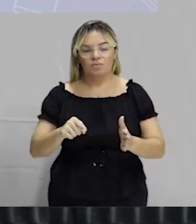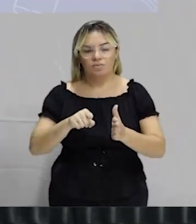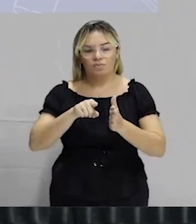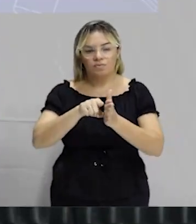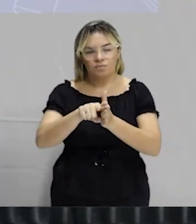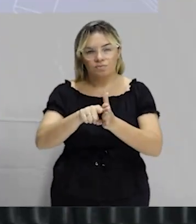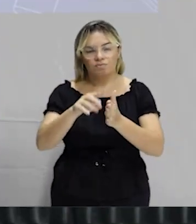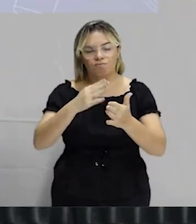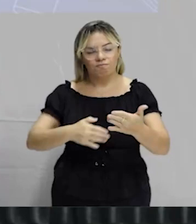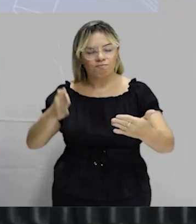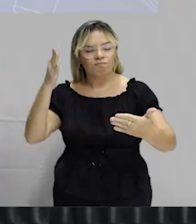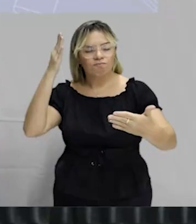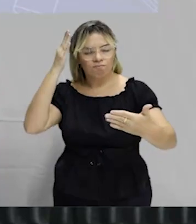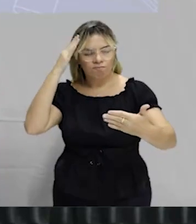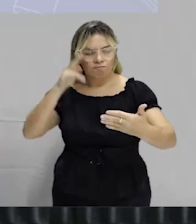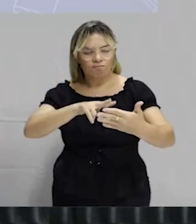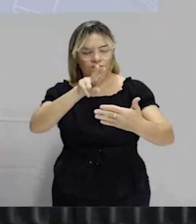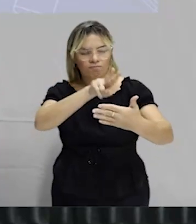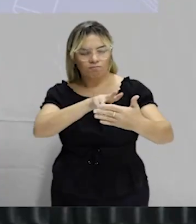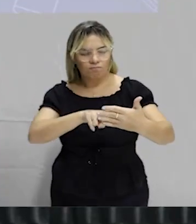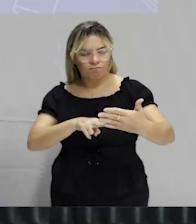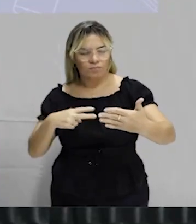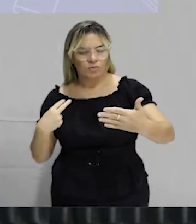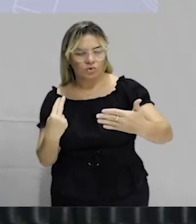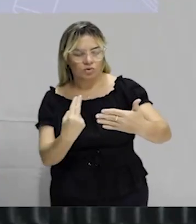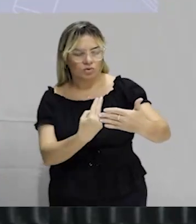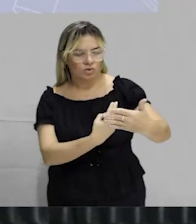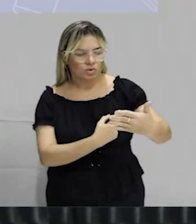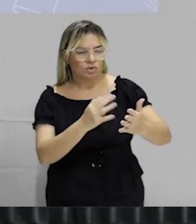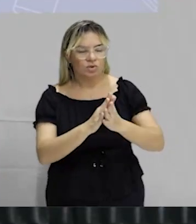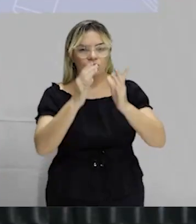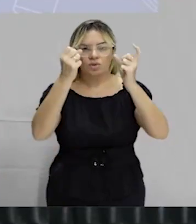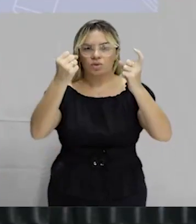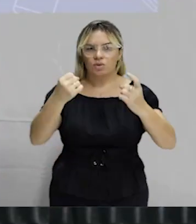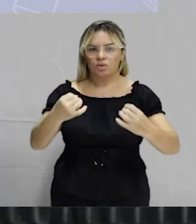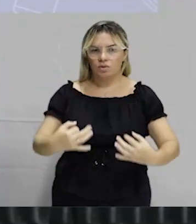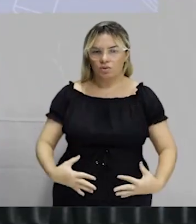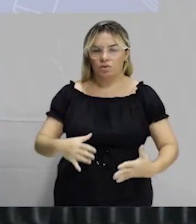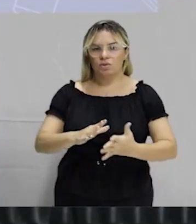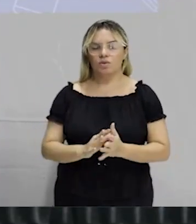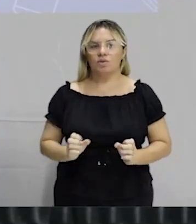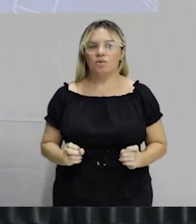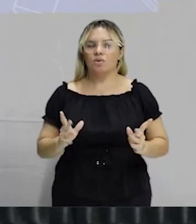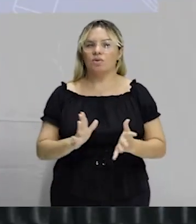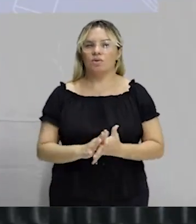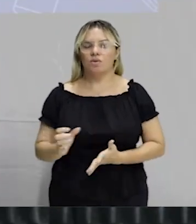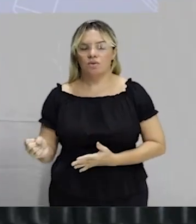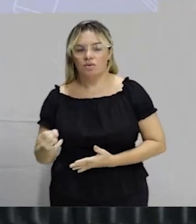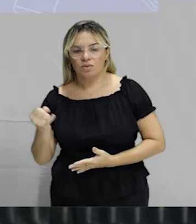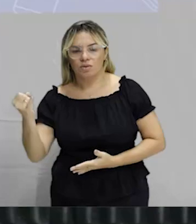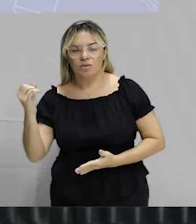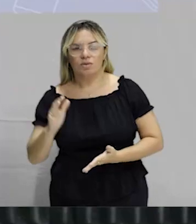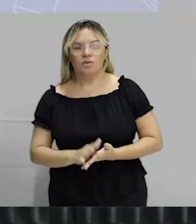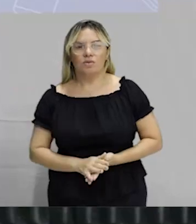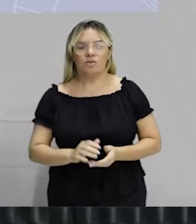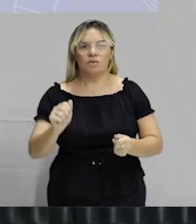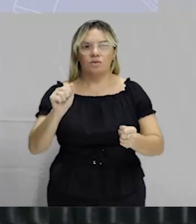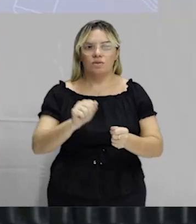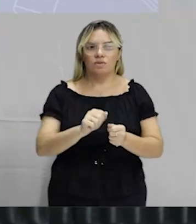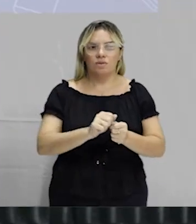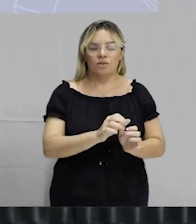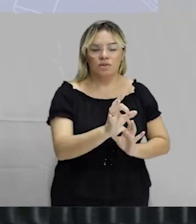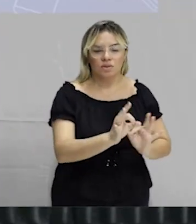e entender melhor os nossos comentários. Ok? Então seria importante vocês realizarem